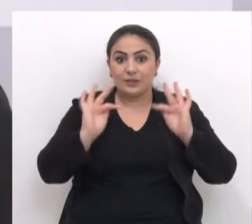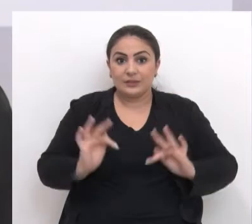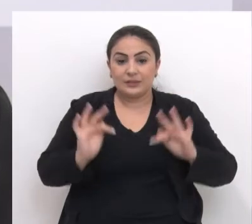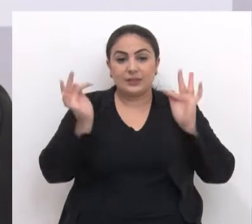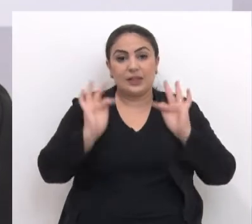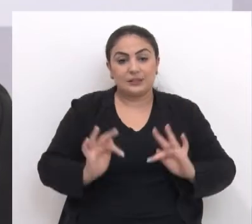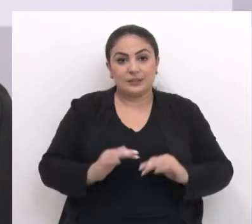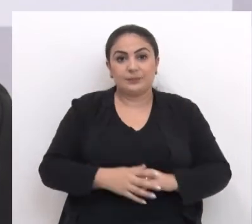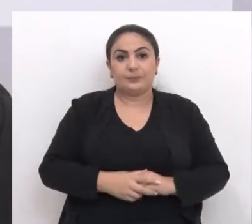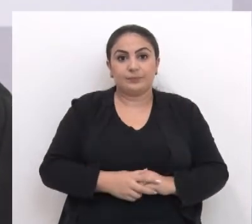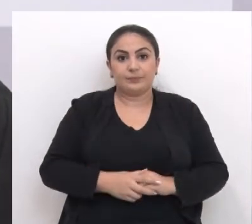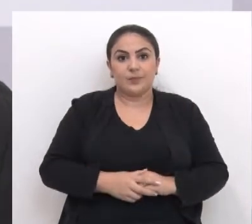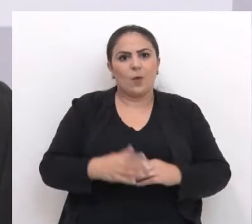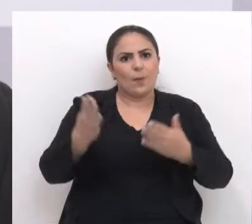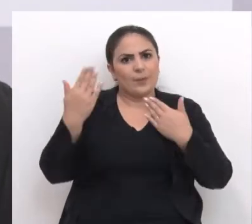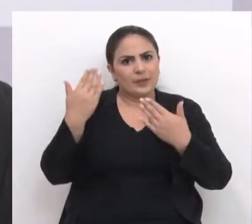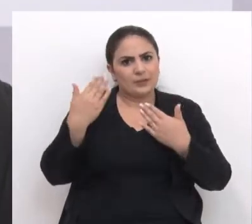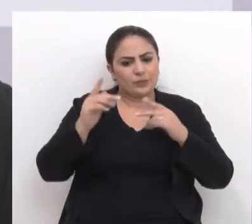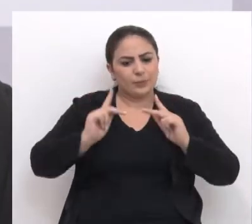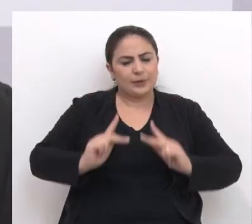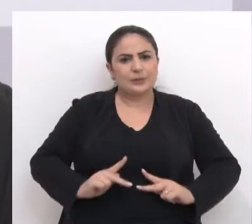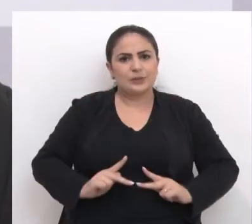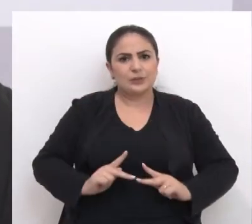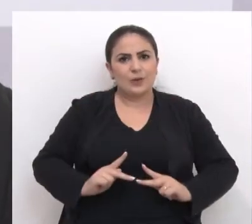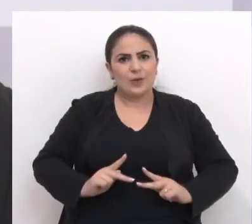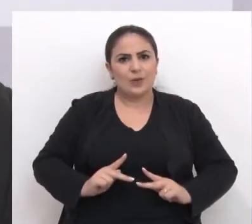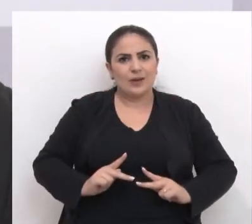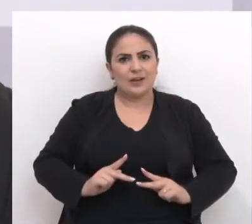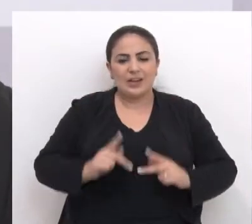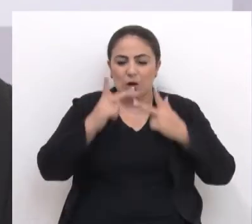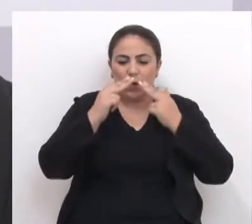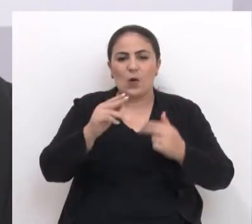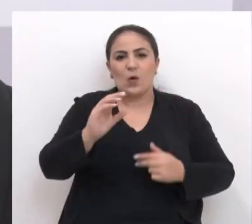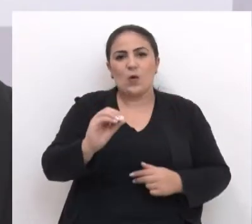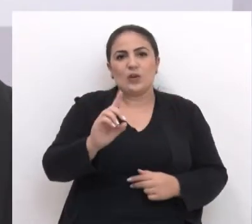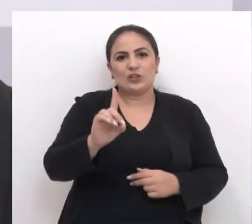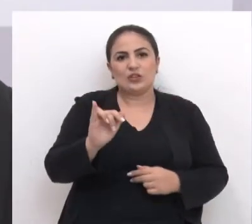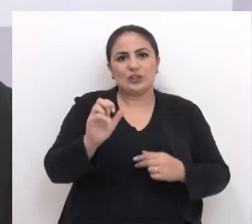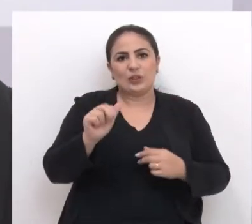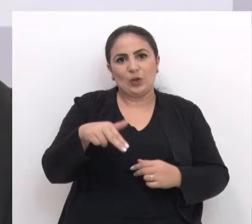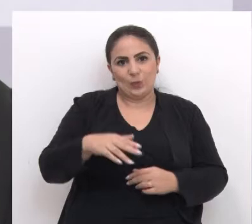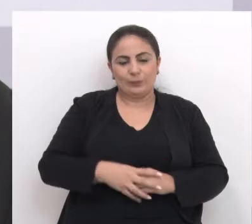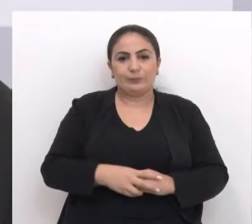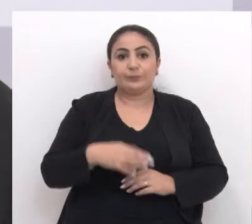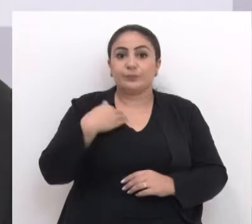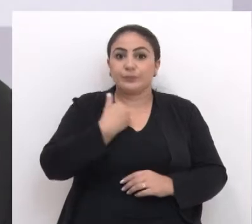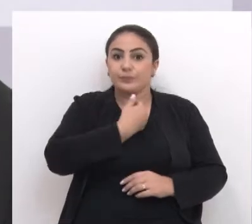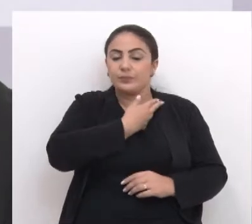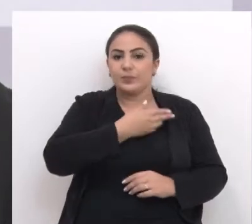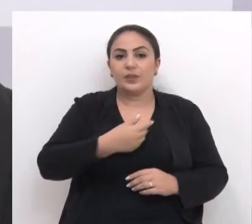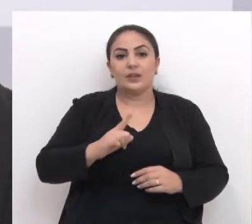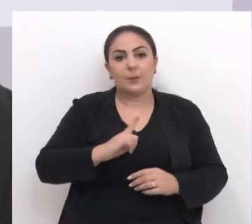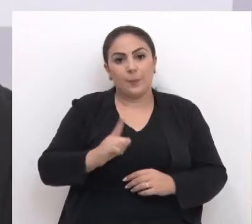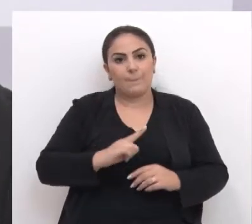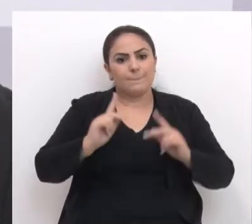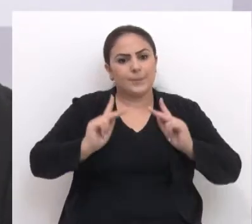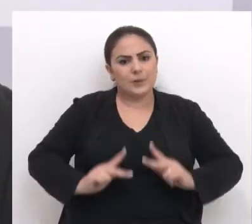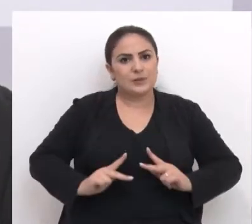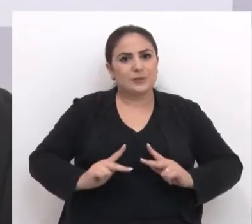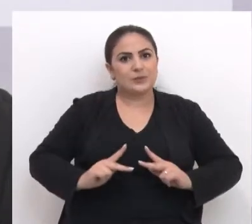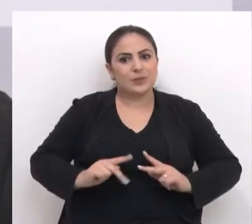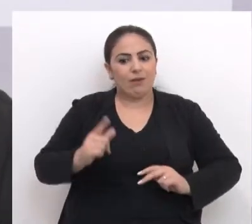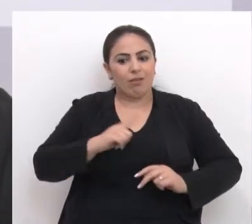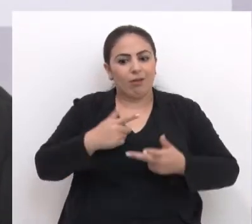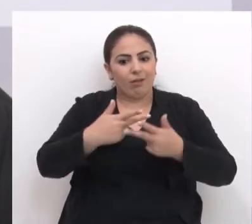né? Homenagear uma pessoa do quilate do seu Odilon. E como eu falei, não é? Nós temos pessoas que são ricas